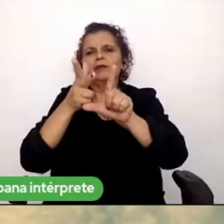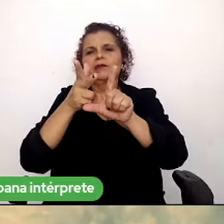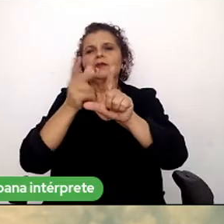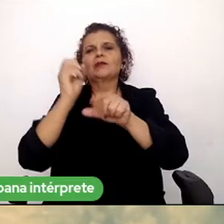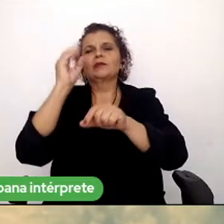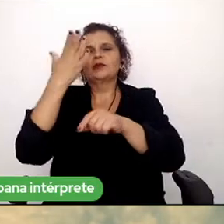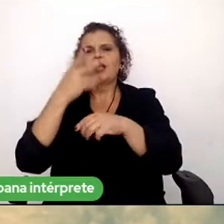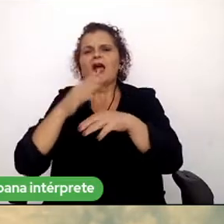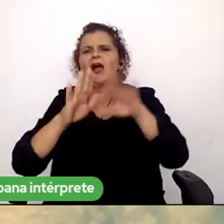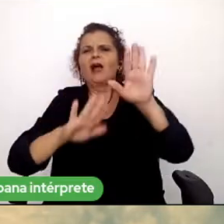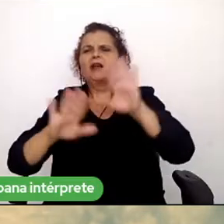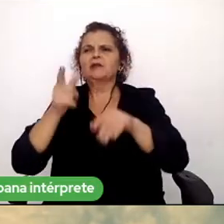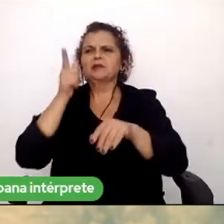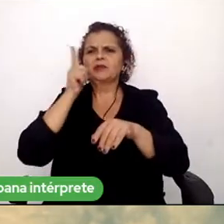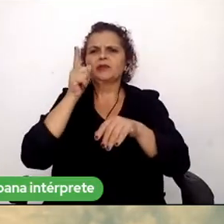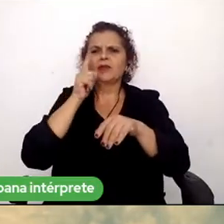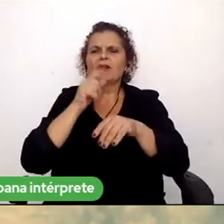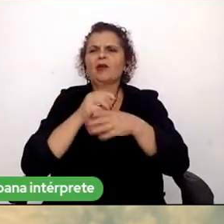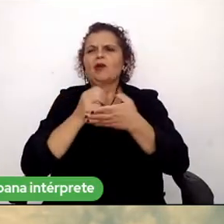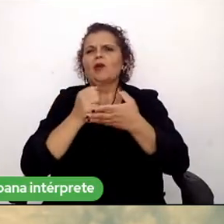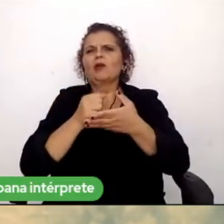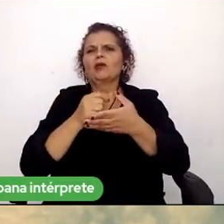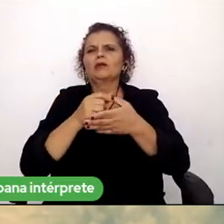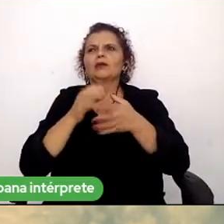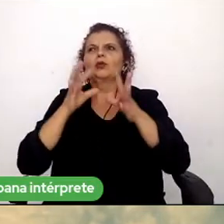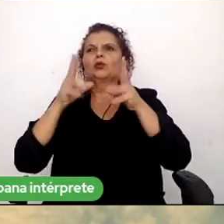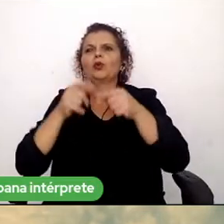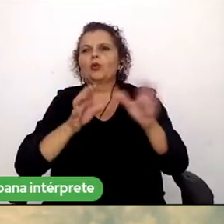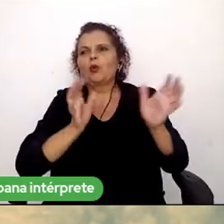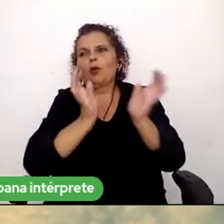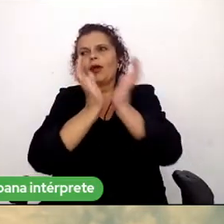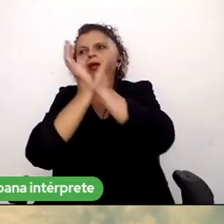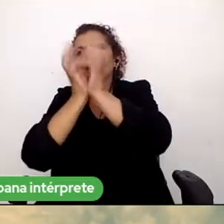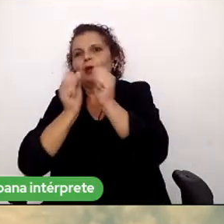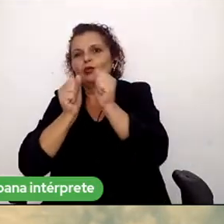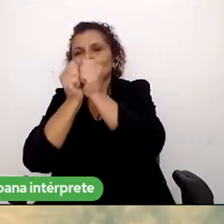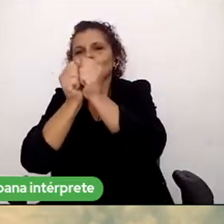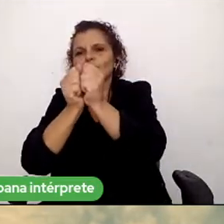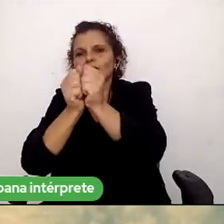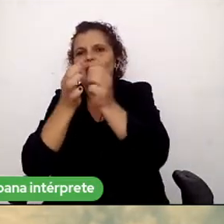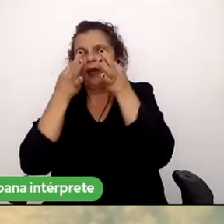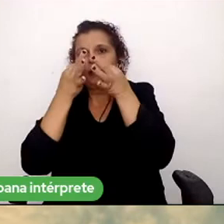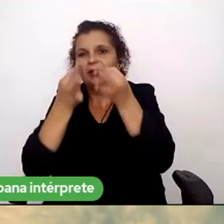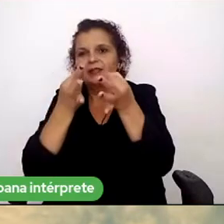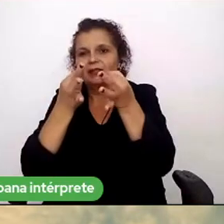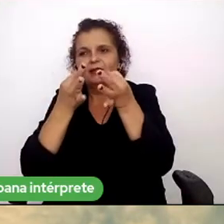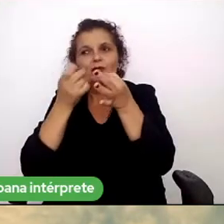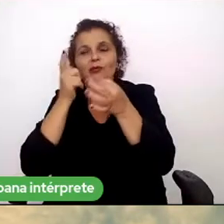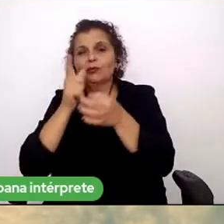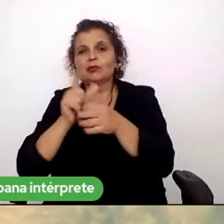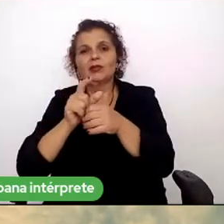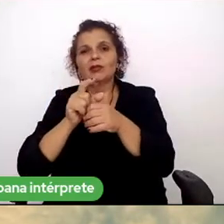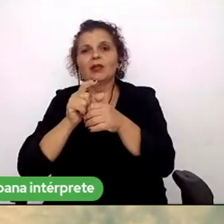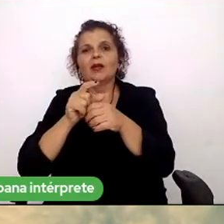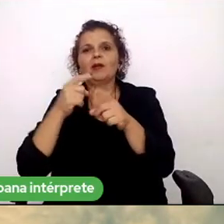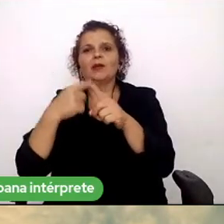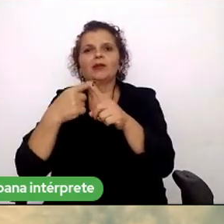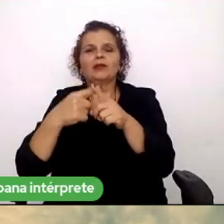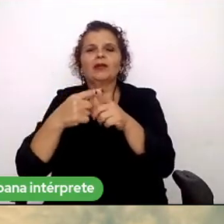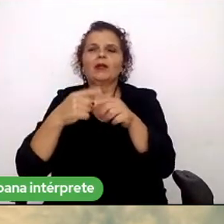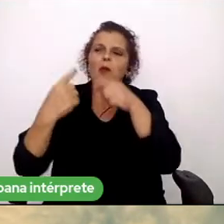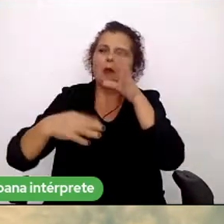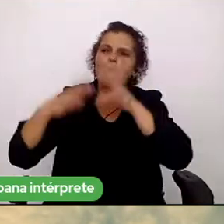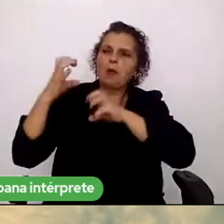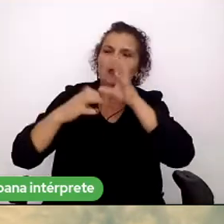muitas vezes eu não conseguia levar todo o time para estar presencialmente num workshop, lá